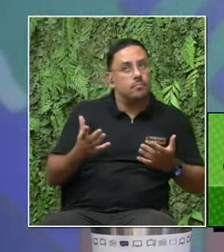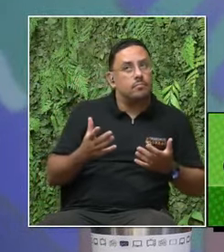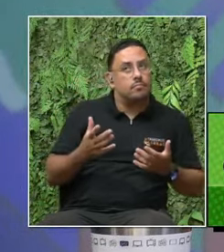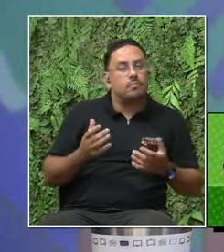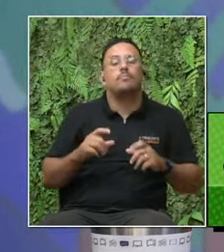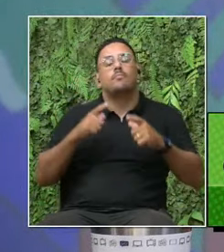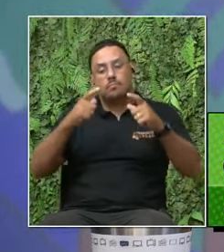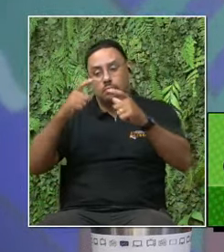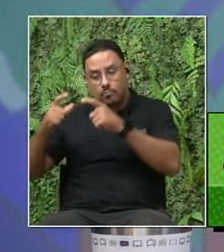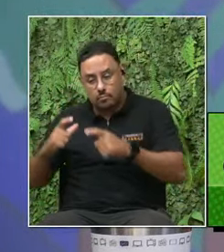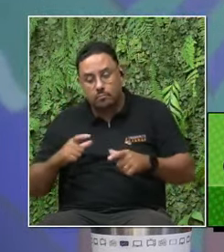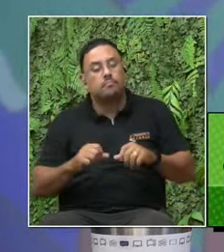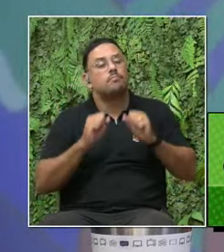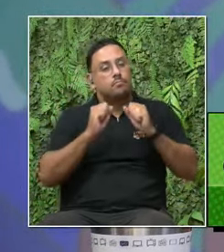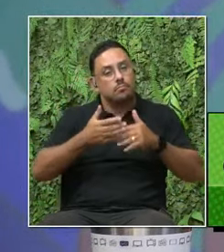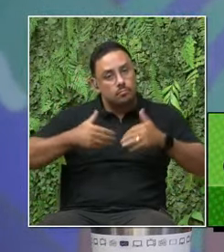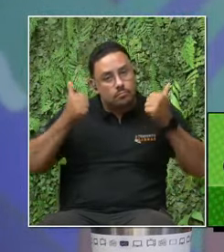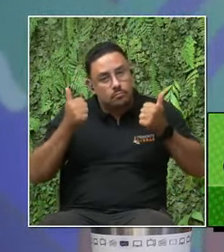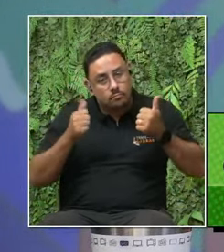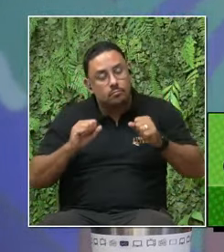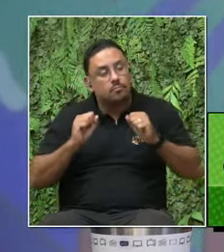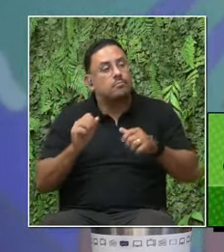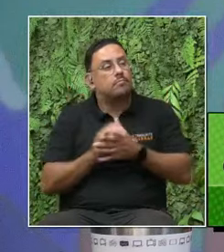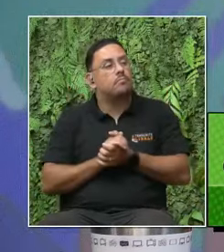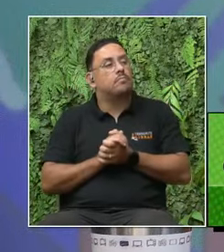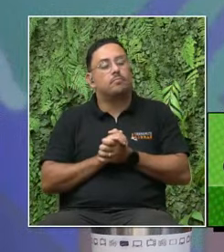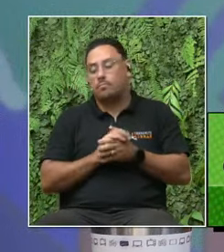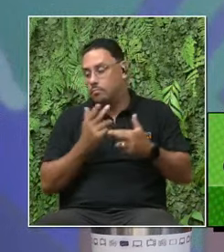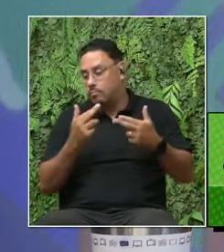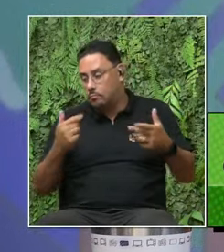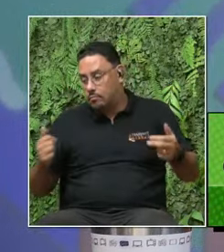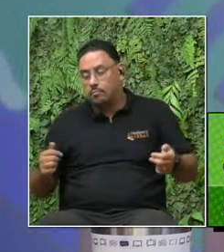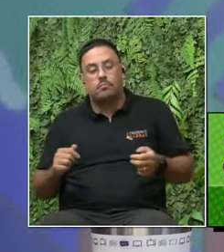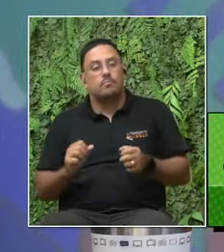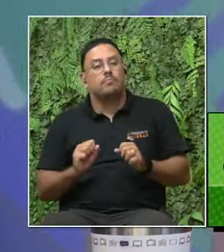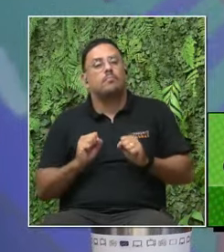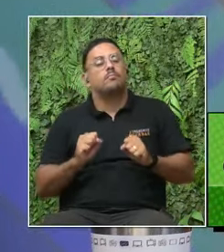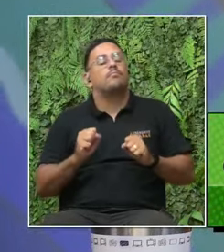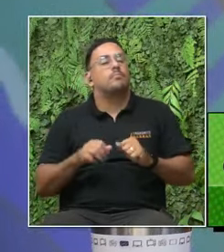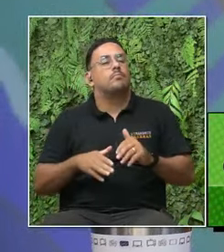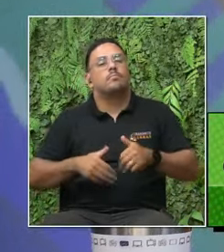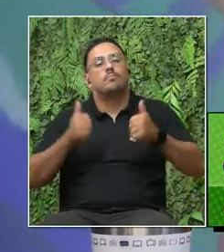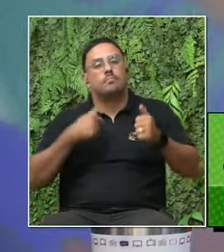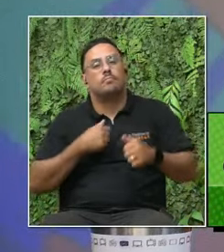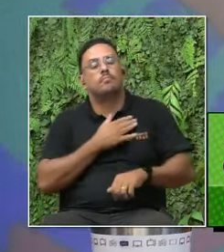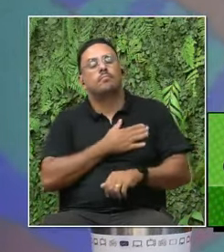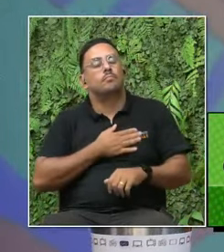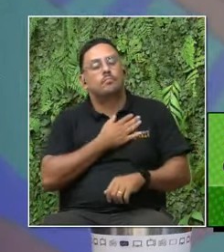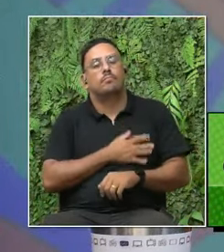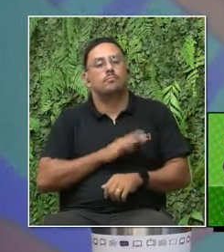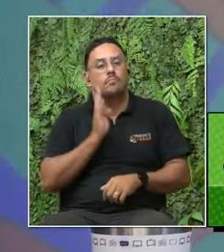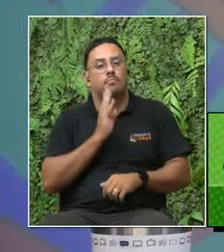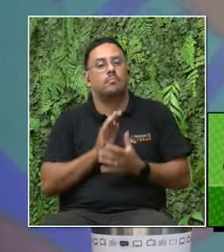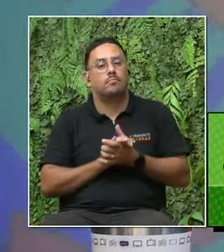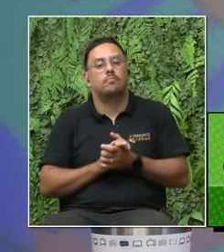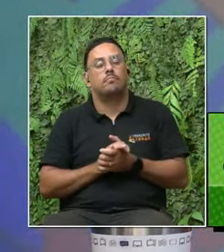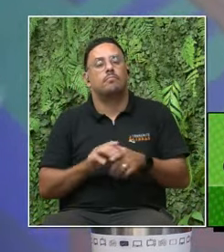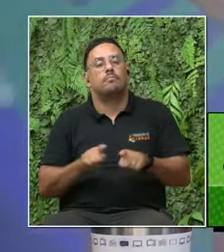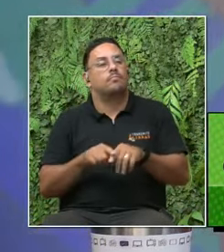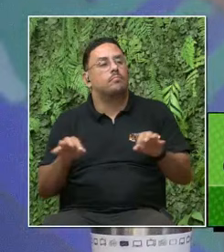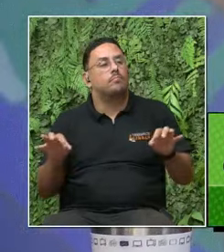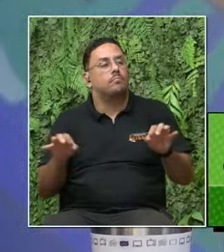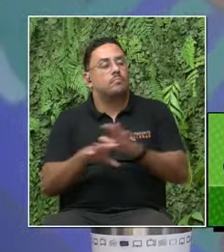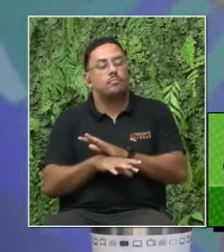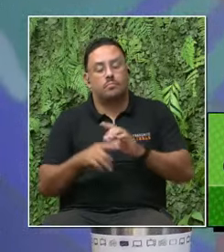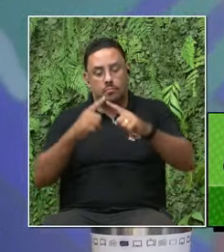Campos pode melhorar pode melhorar um monte de coisa mas é legal eu gosto acho divertido e terminamos